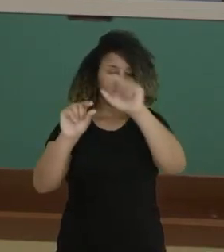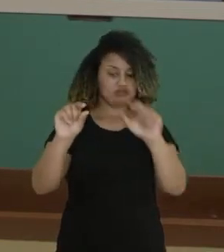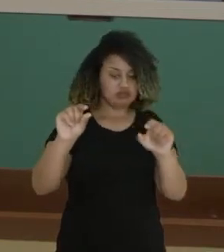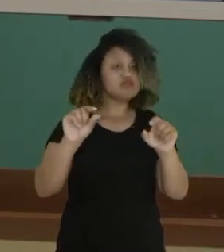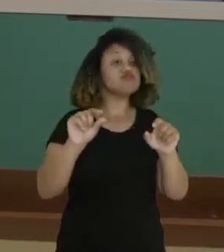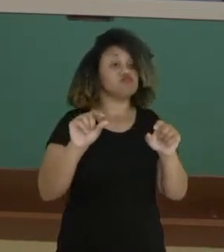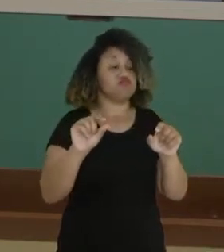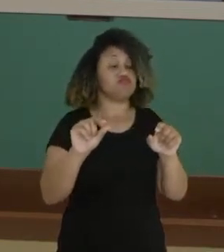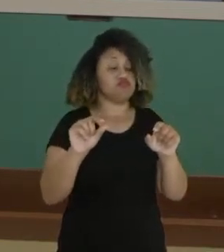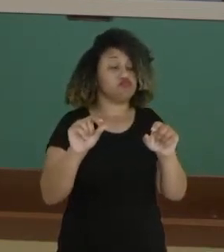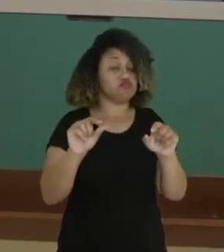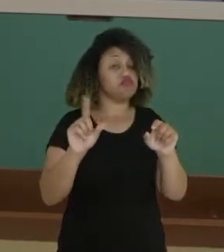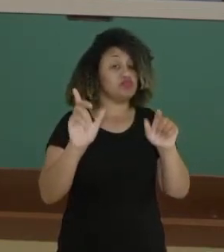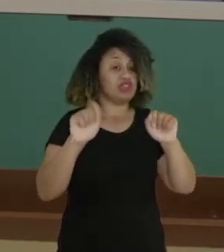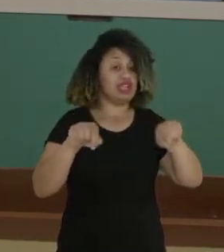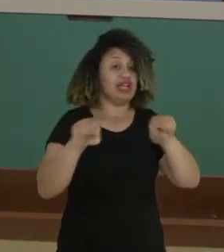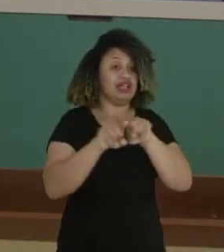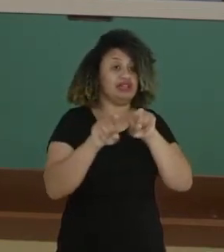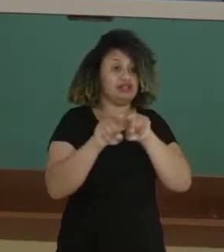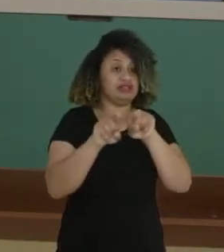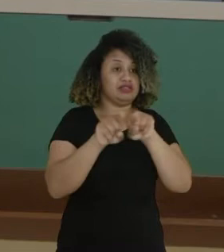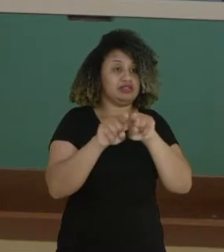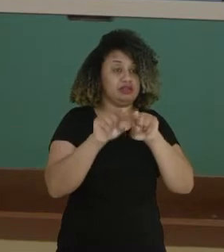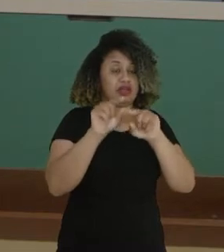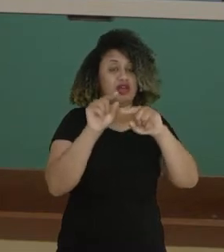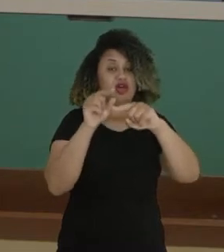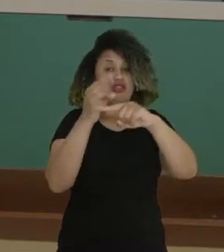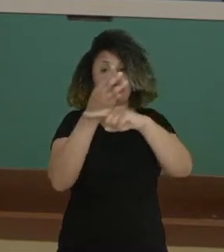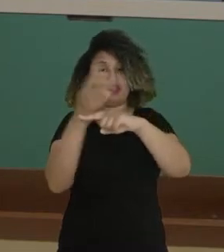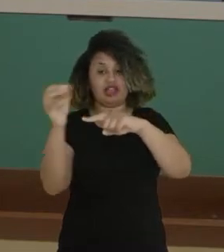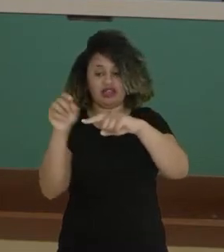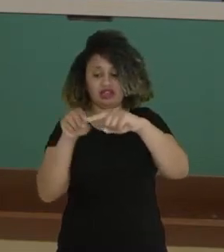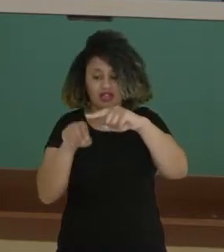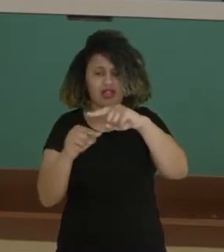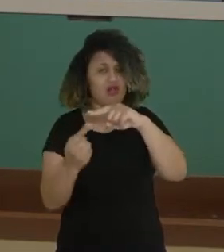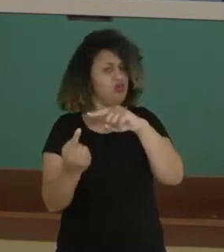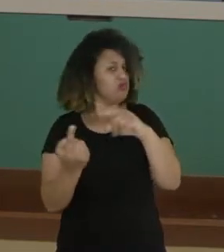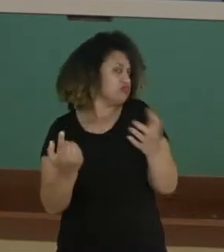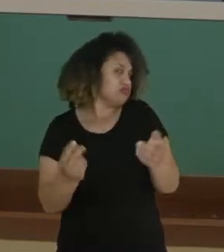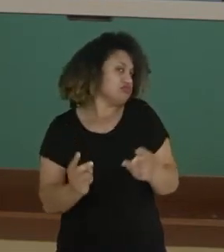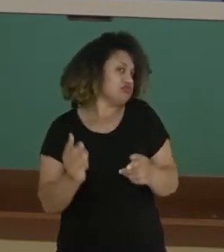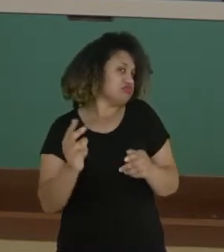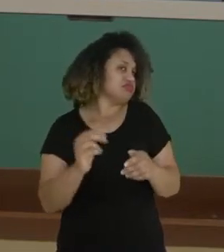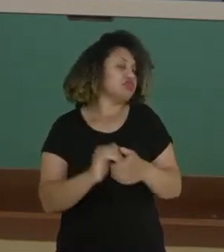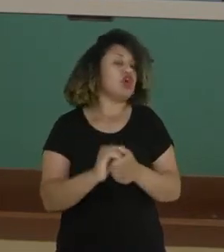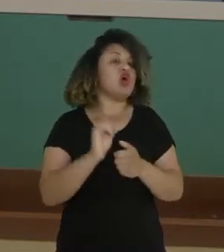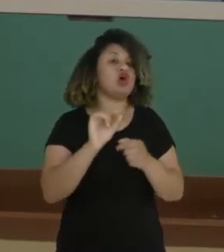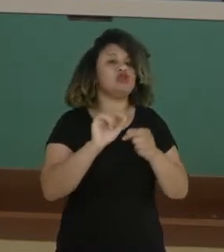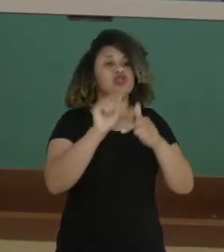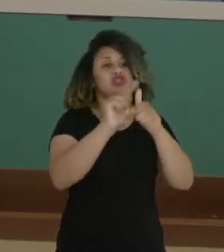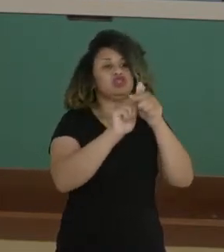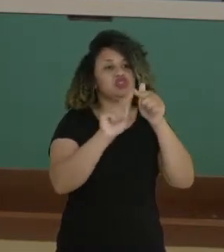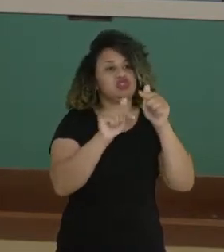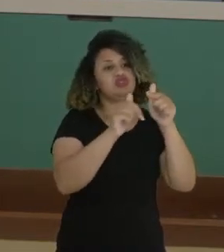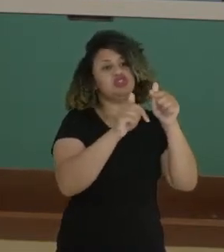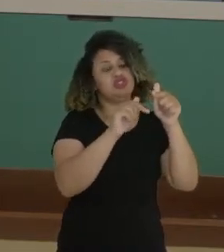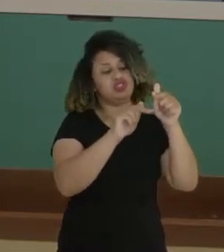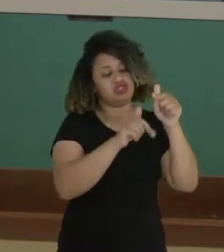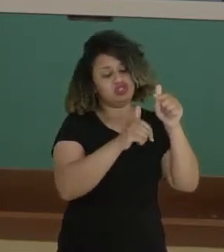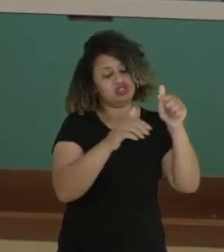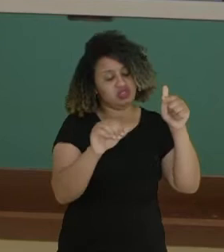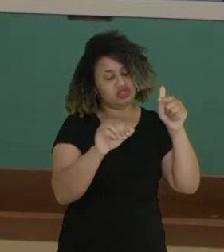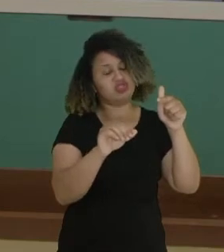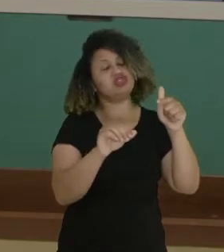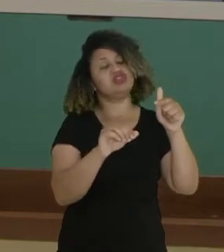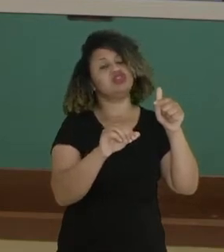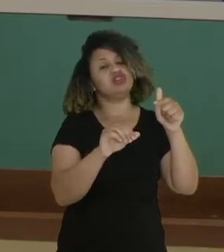baixo. Sim, embaixo do 300 tem o número 1, tá bom? Ou você pode fazer a divisão da fração, 20 dividido por 100 é